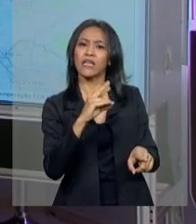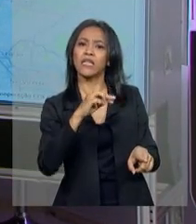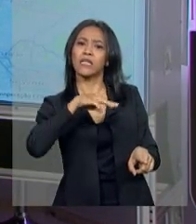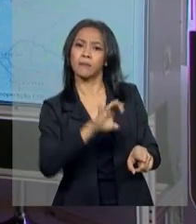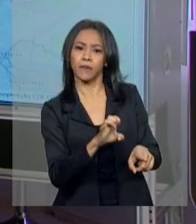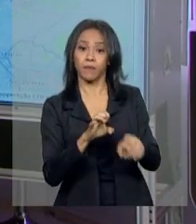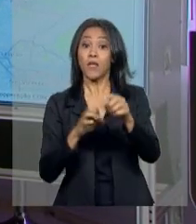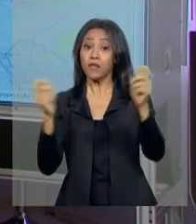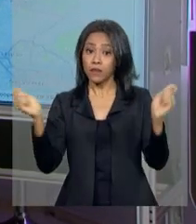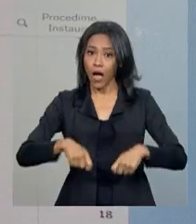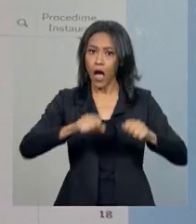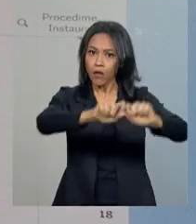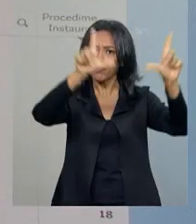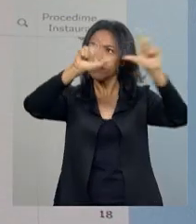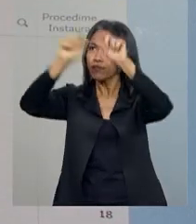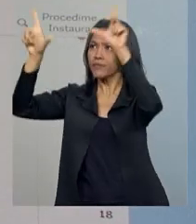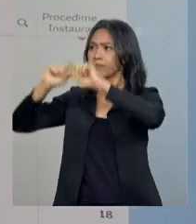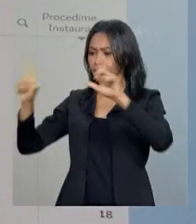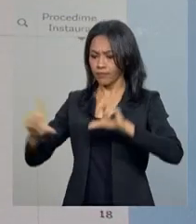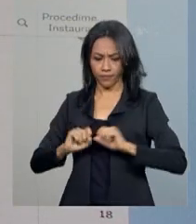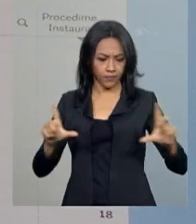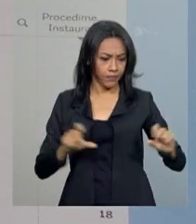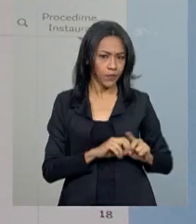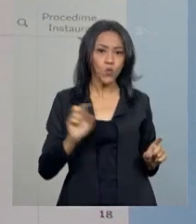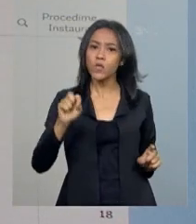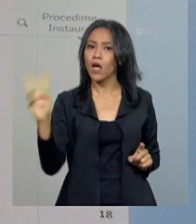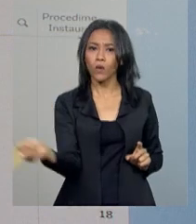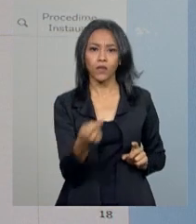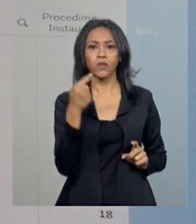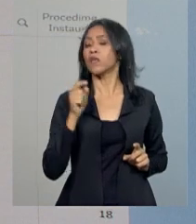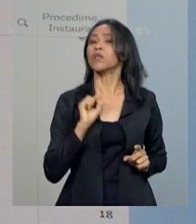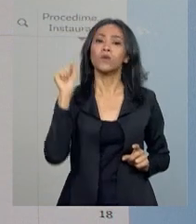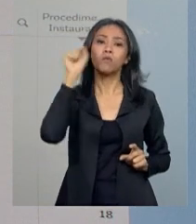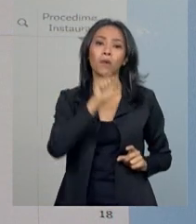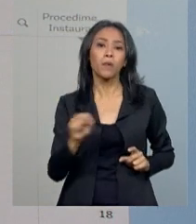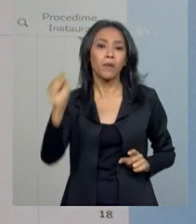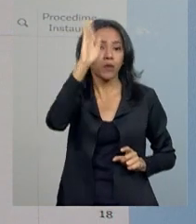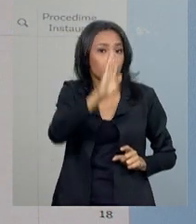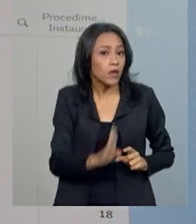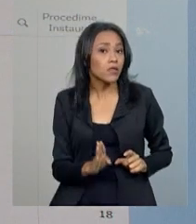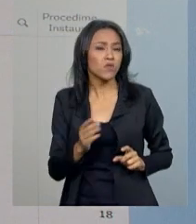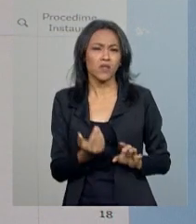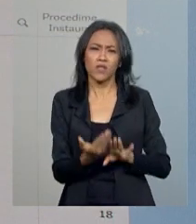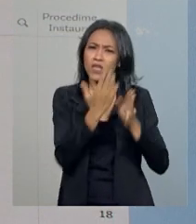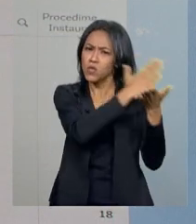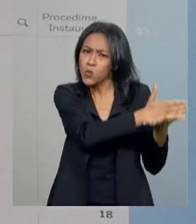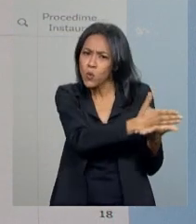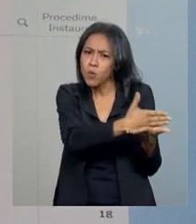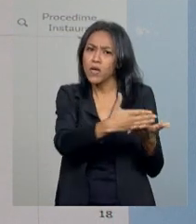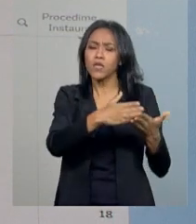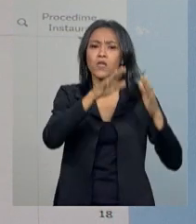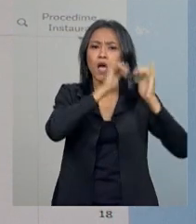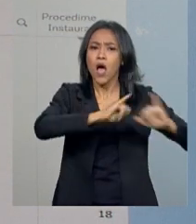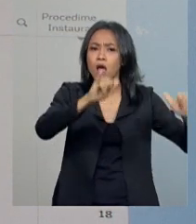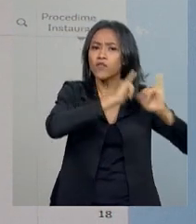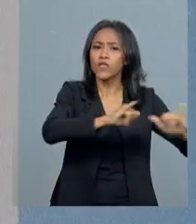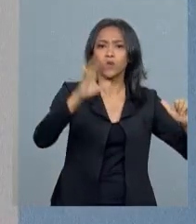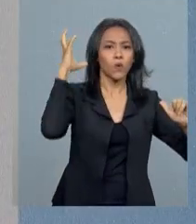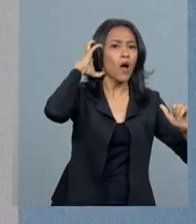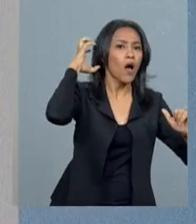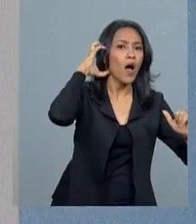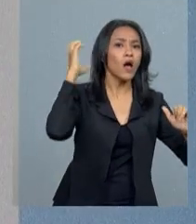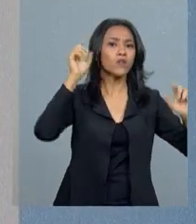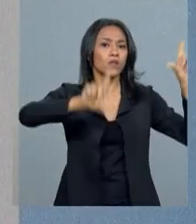telas, é possível acompanhar as estatísticas sobre inquéritos eleitorais desde o início da propaganda no rádio e televisão,